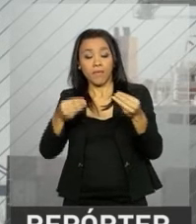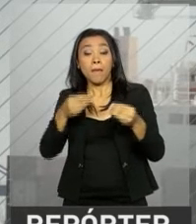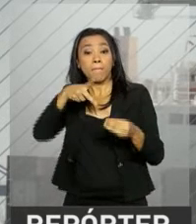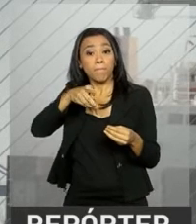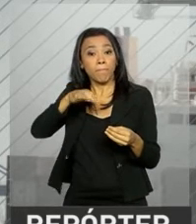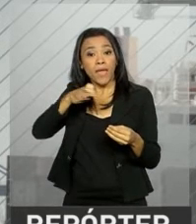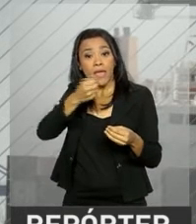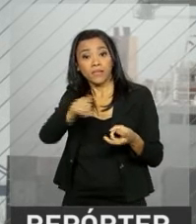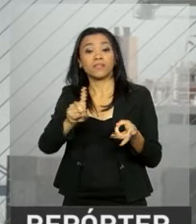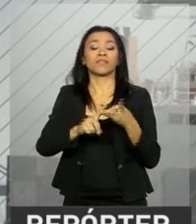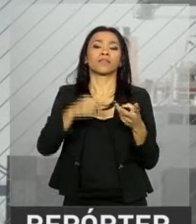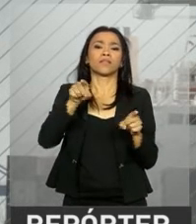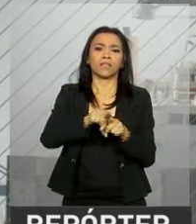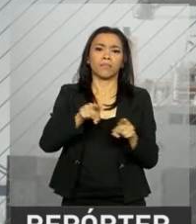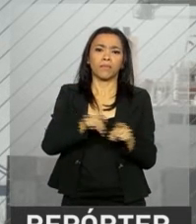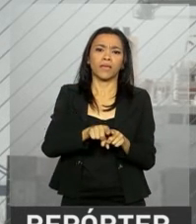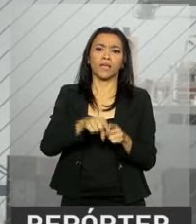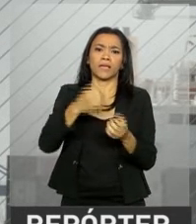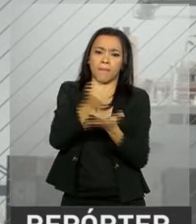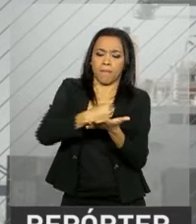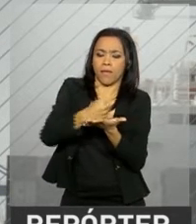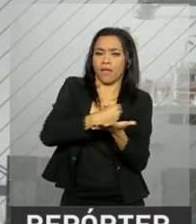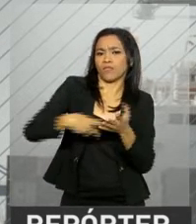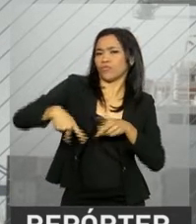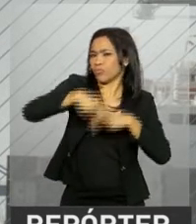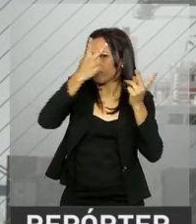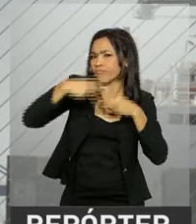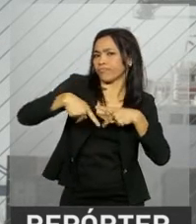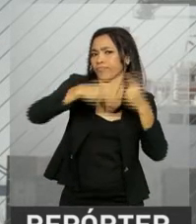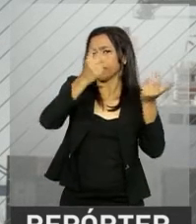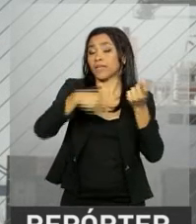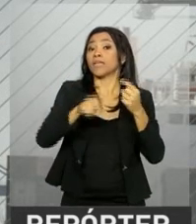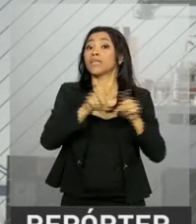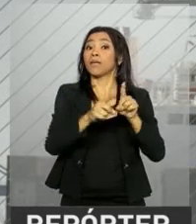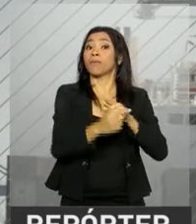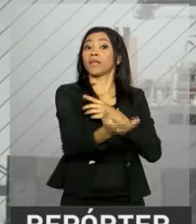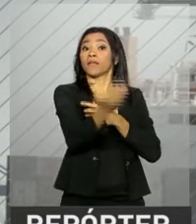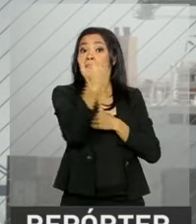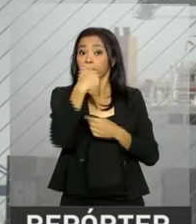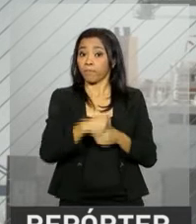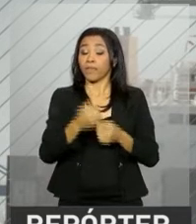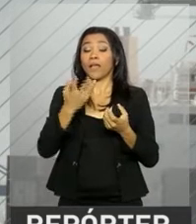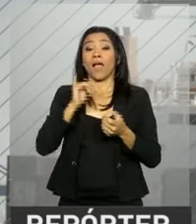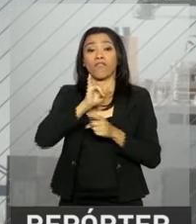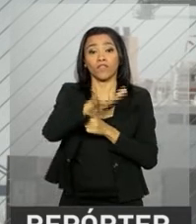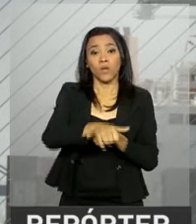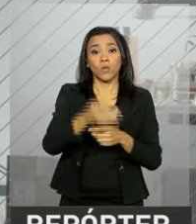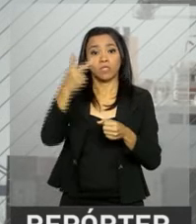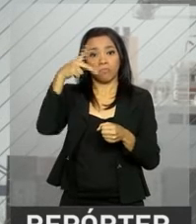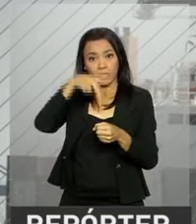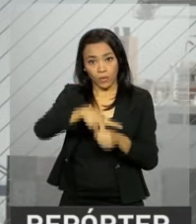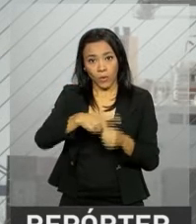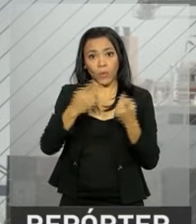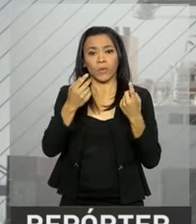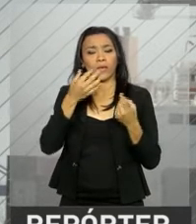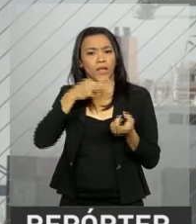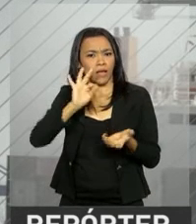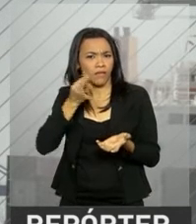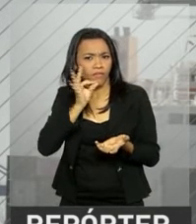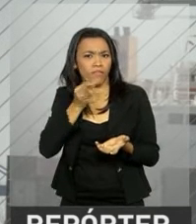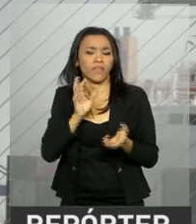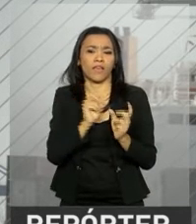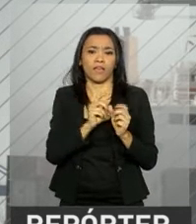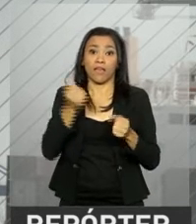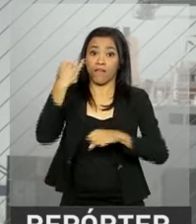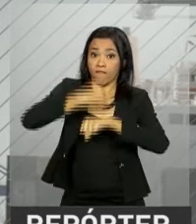adubo pesticidas medicamentos e exporta aviões petróleo produtos químicos café ferro